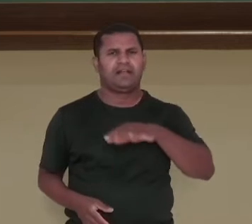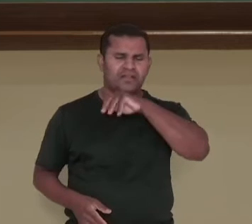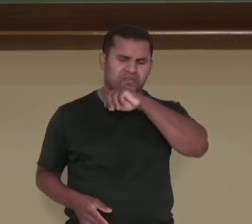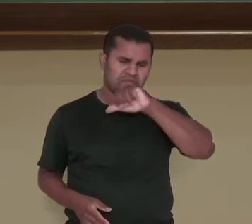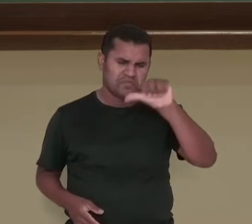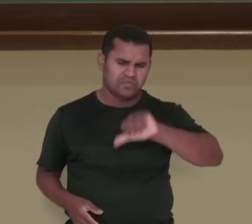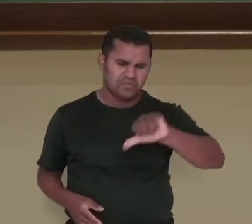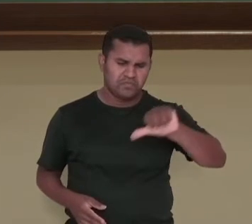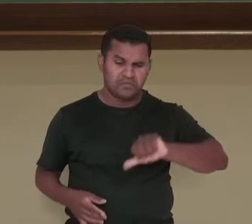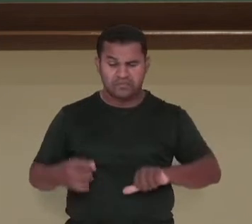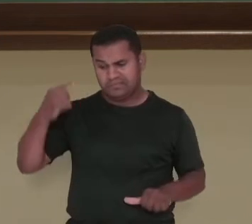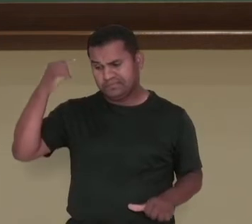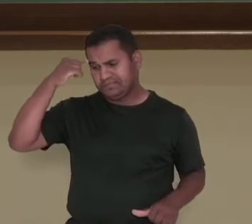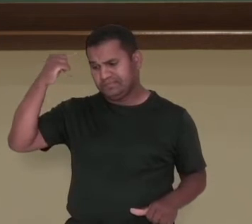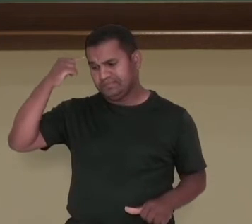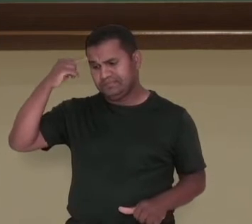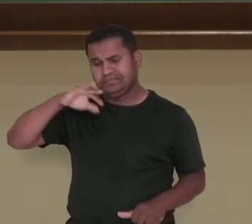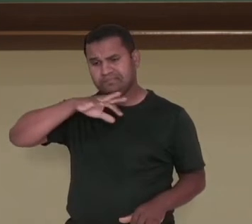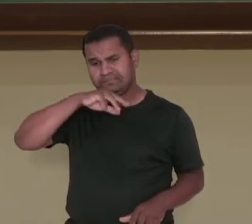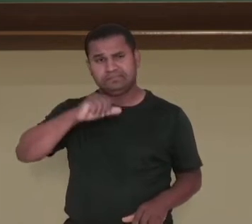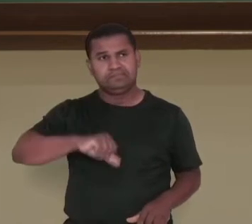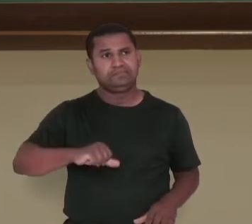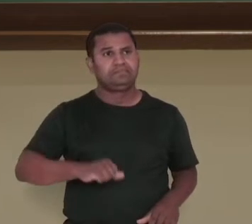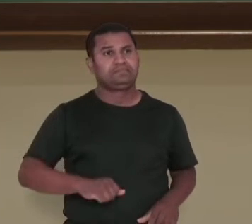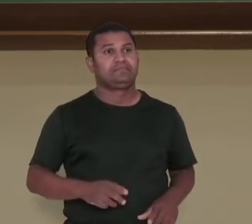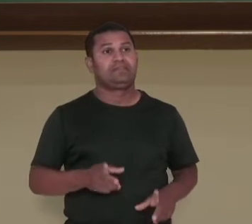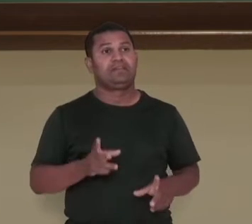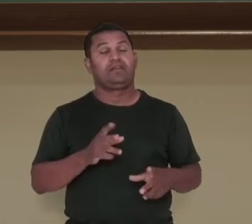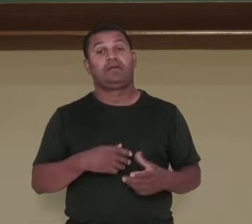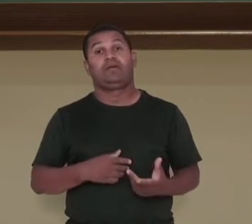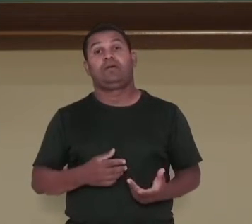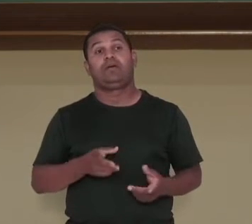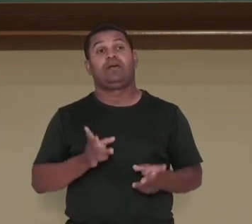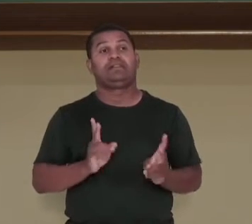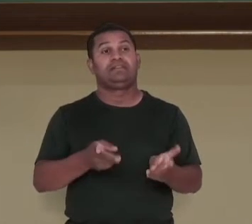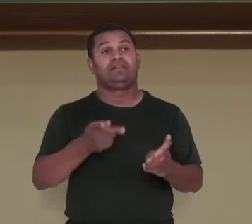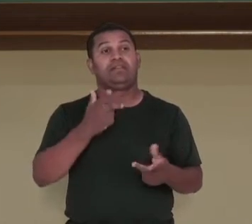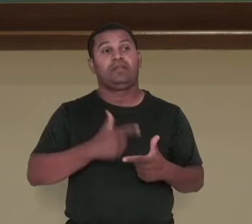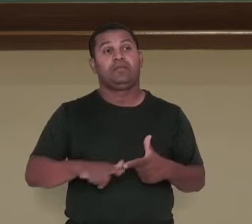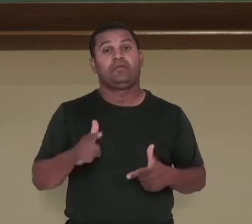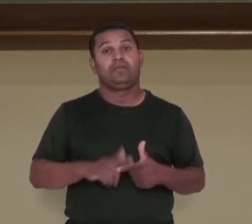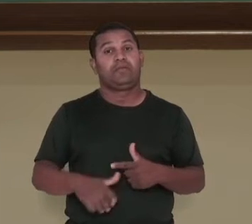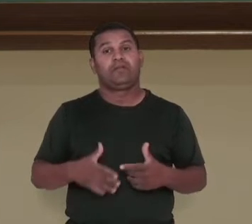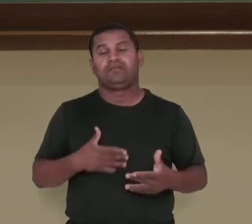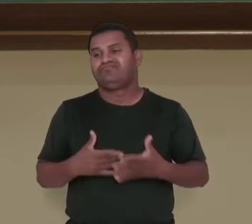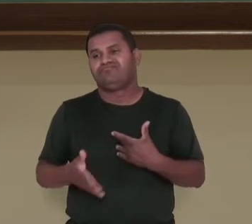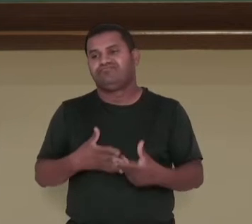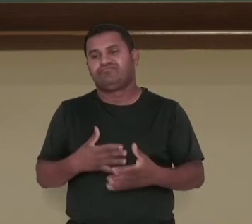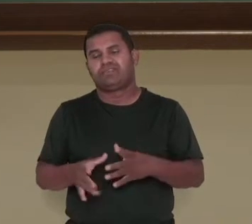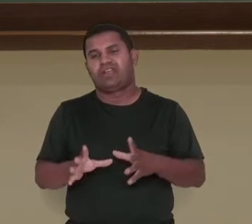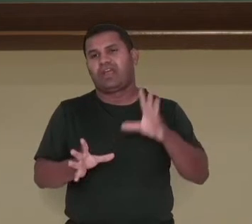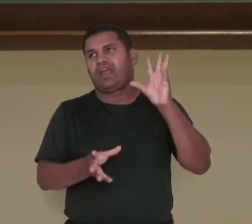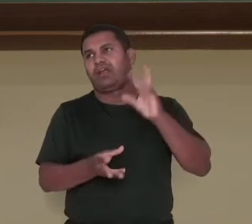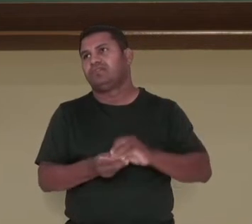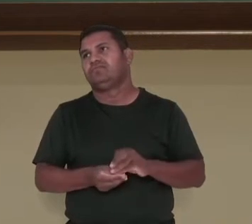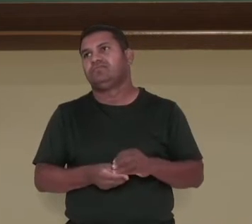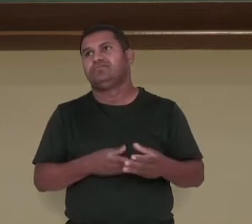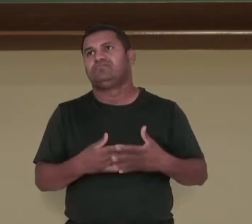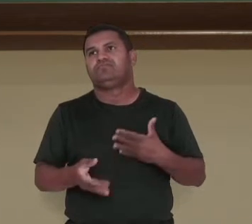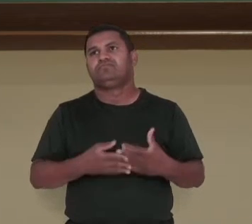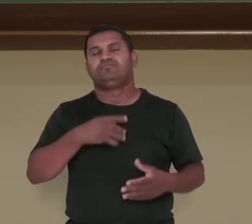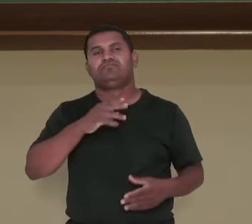geral, pessoas que não são proativas e são reativas são muito pessimistas, né? Acham que as coisas não vão dar